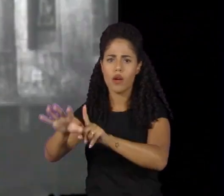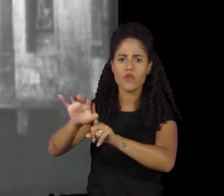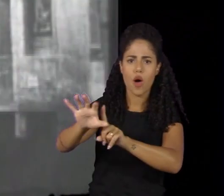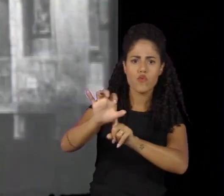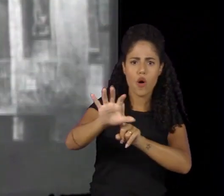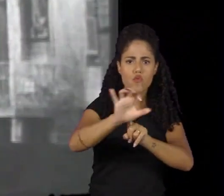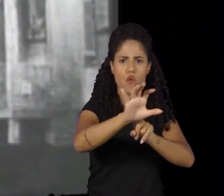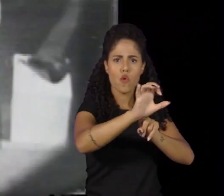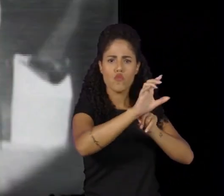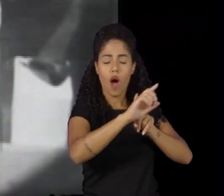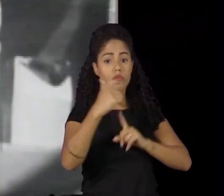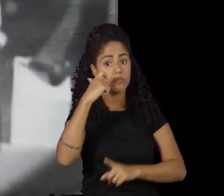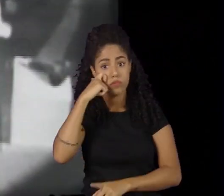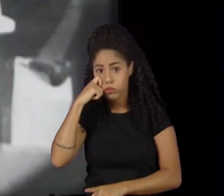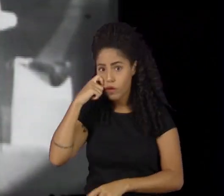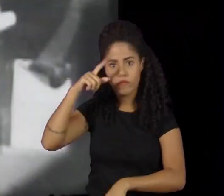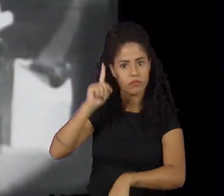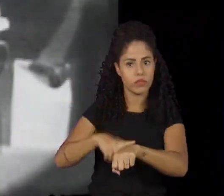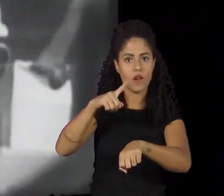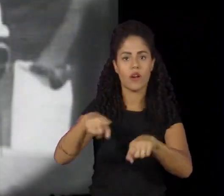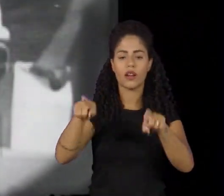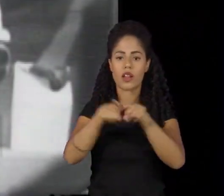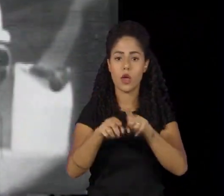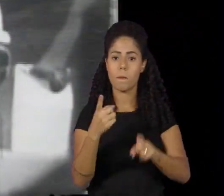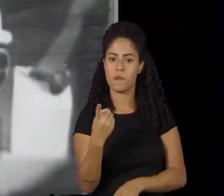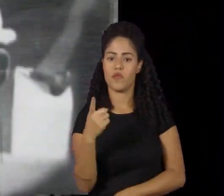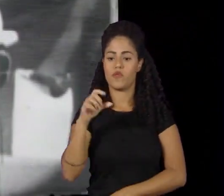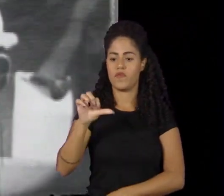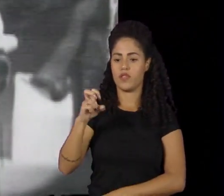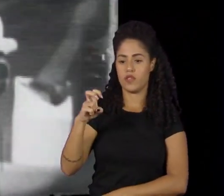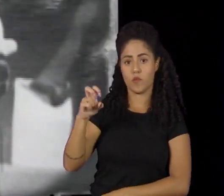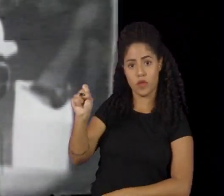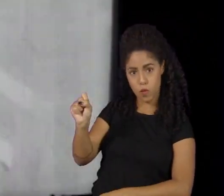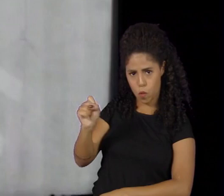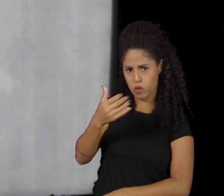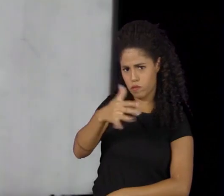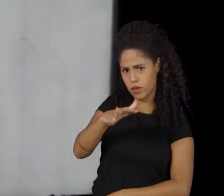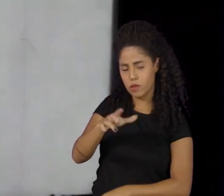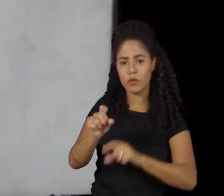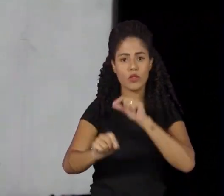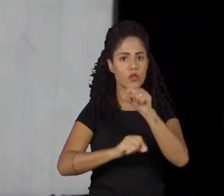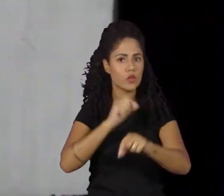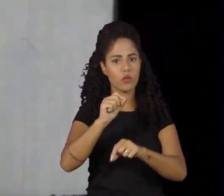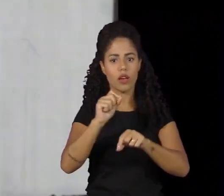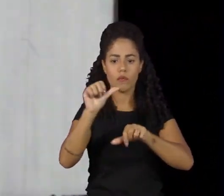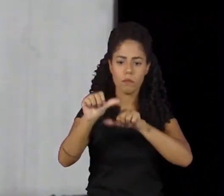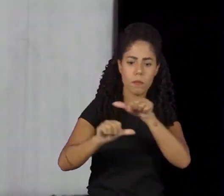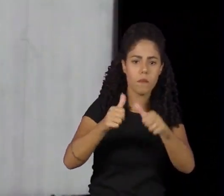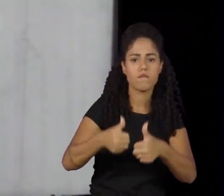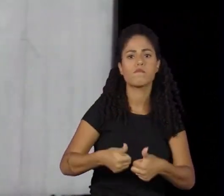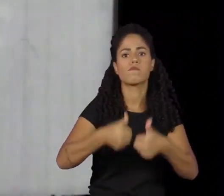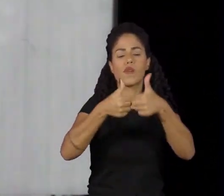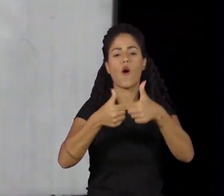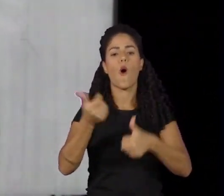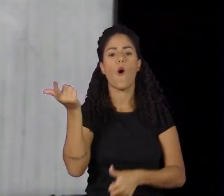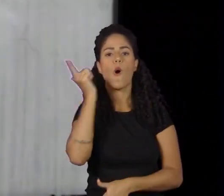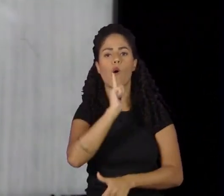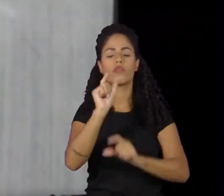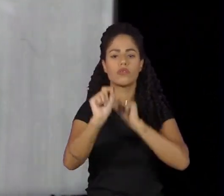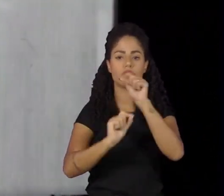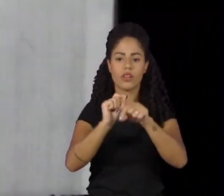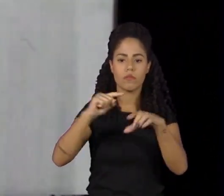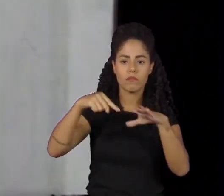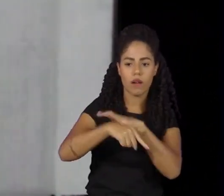realizadas totalmente ao vivo. Até que, em 1958, o advento do videotape provocaria